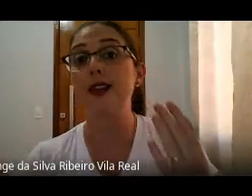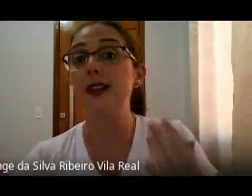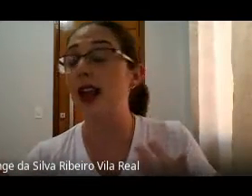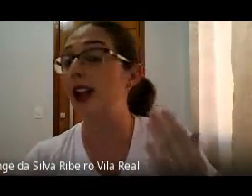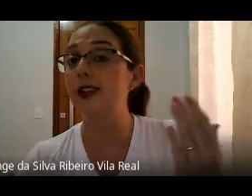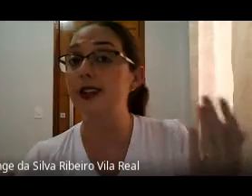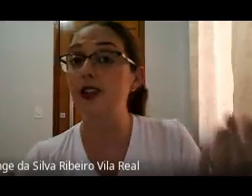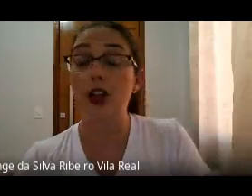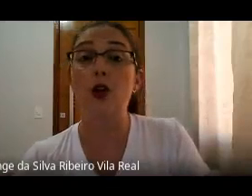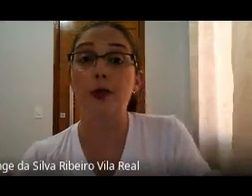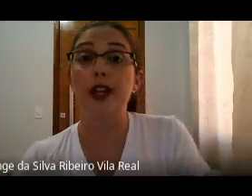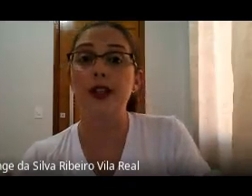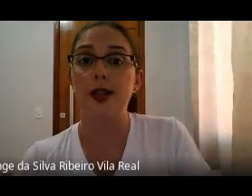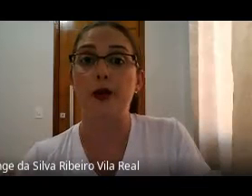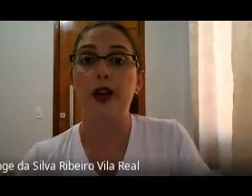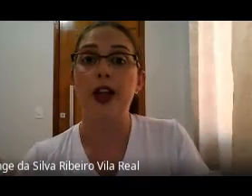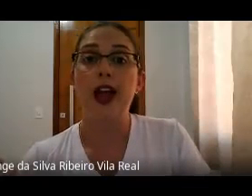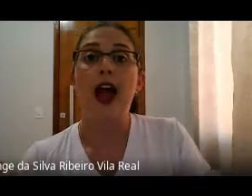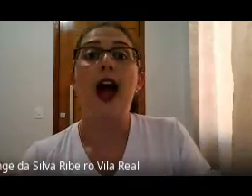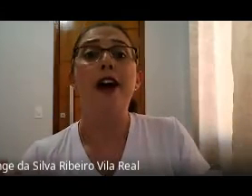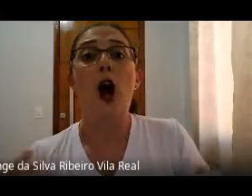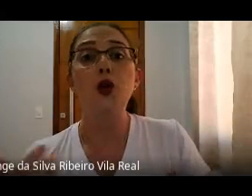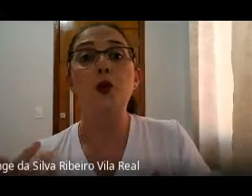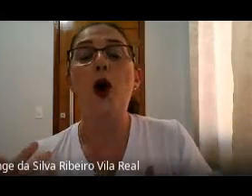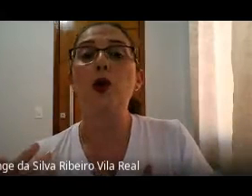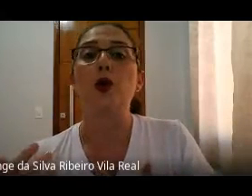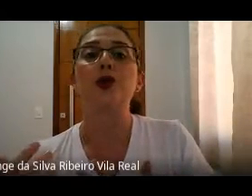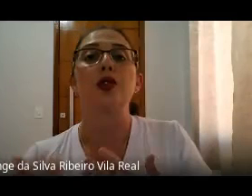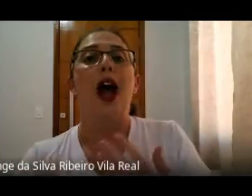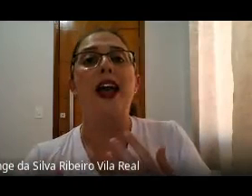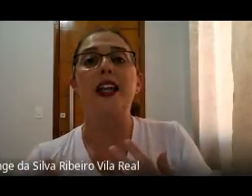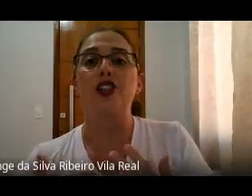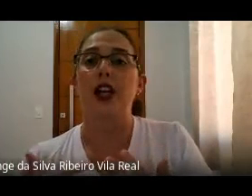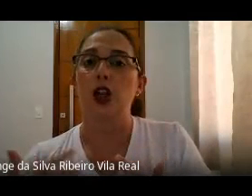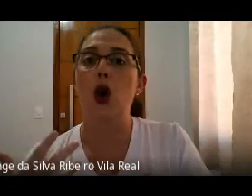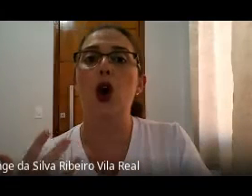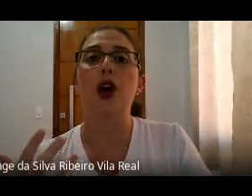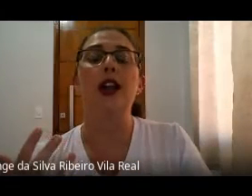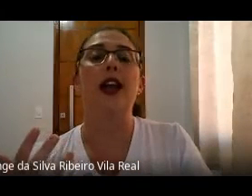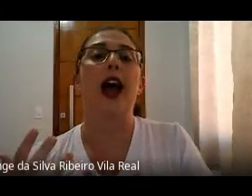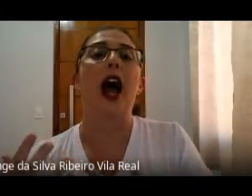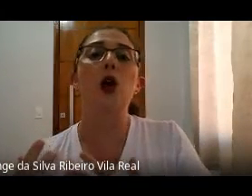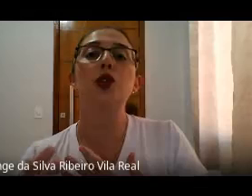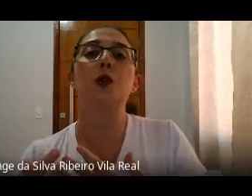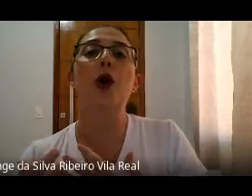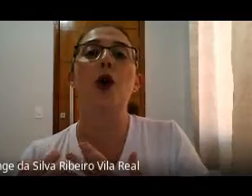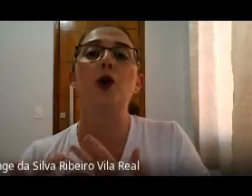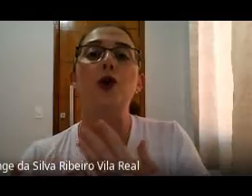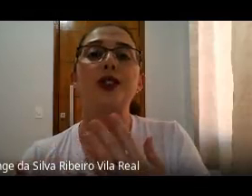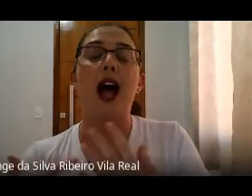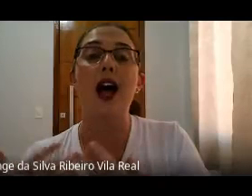atendesse a necessidades de comunicação. Aos poucos, a Igreja Católica,